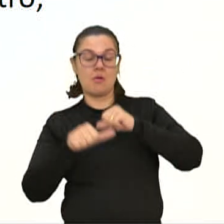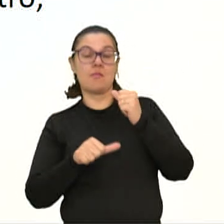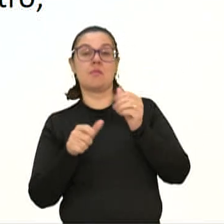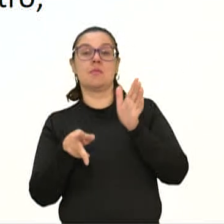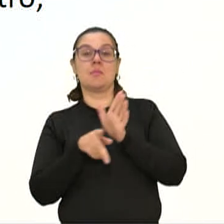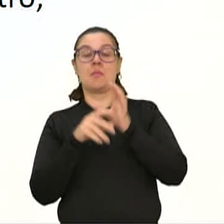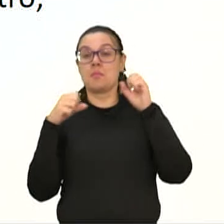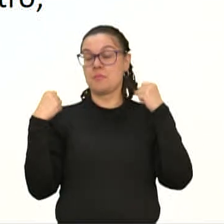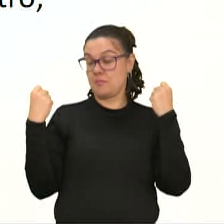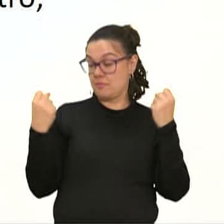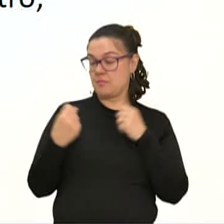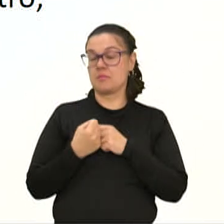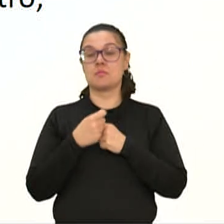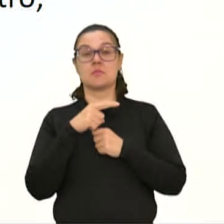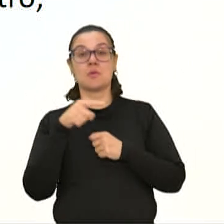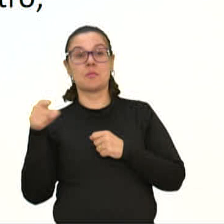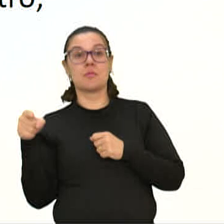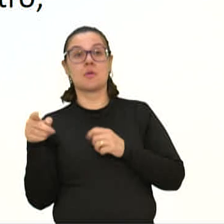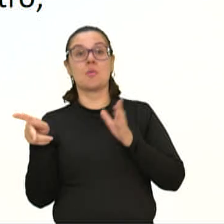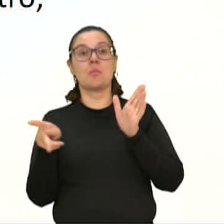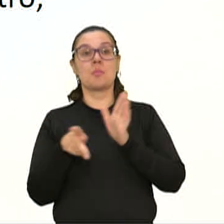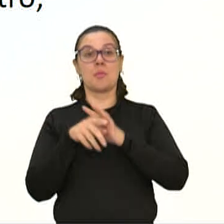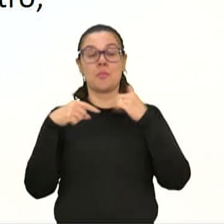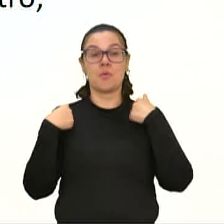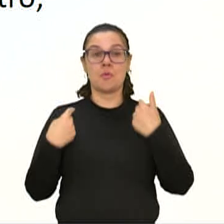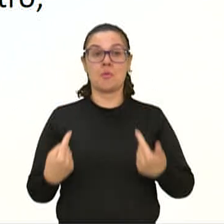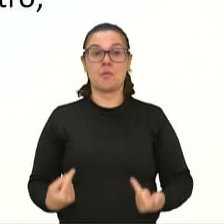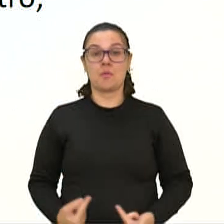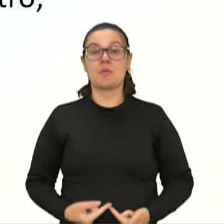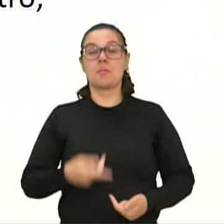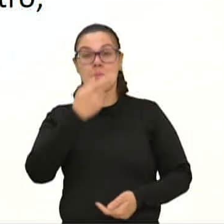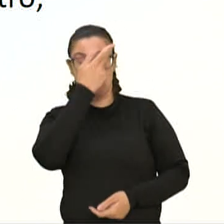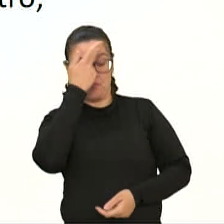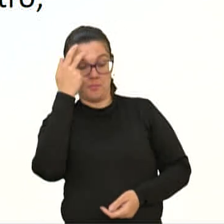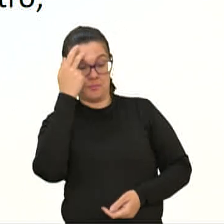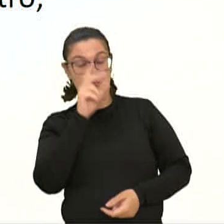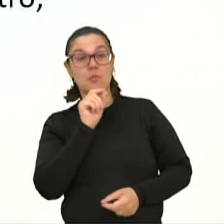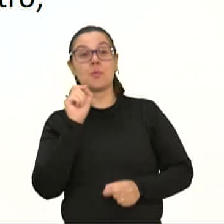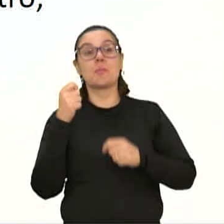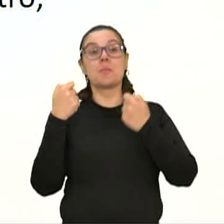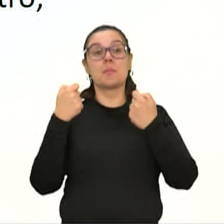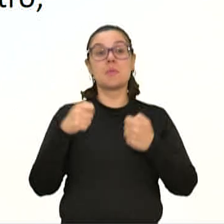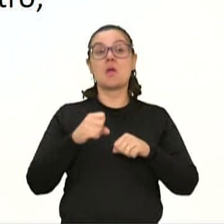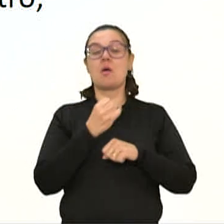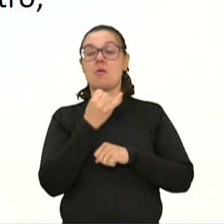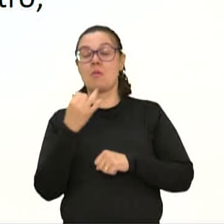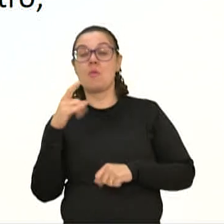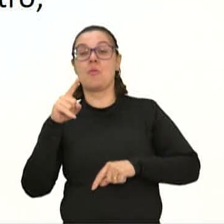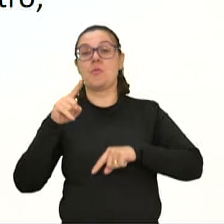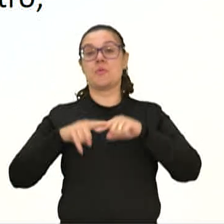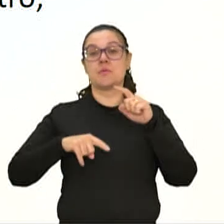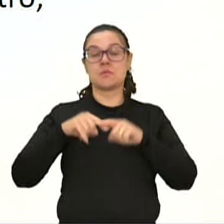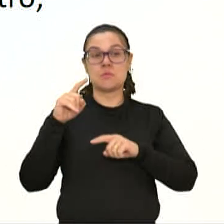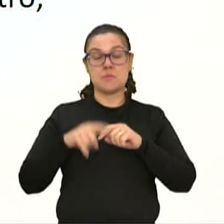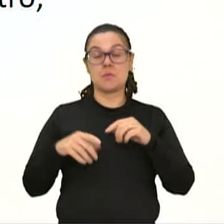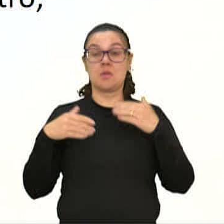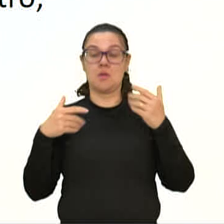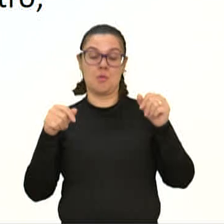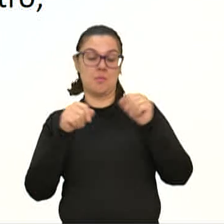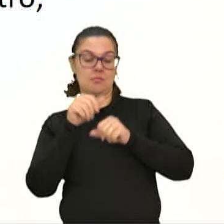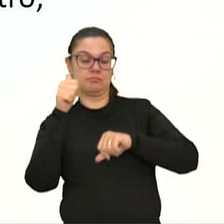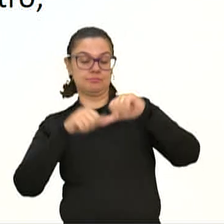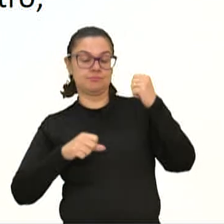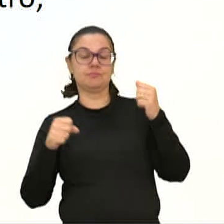feita para medir a composição corporal do praticante requer alguns equipamentos. Então, para eu fazer uma